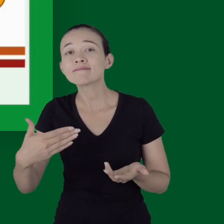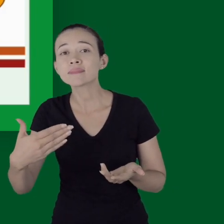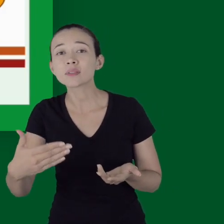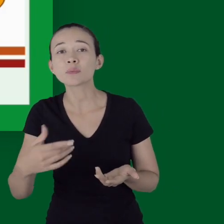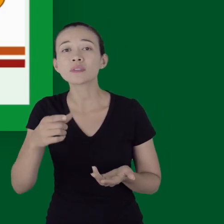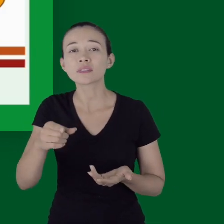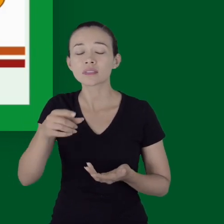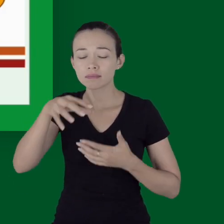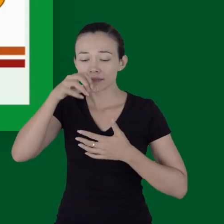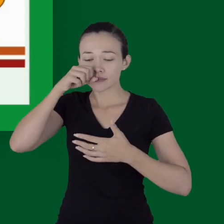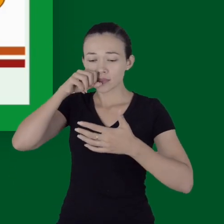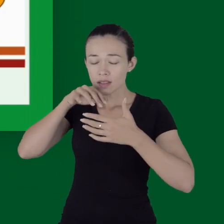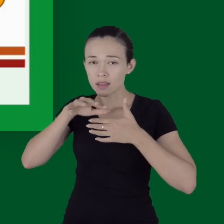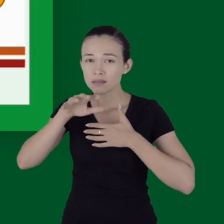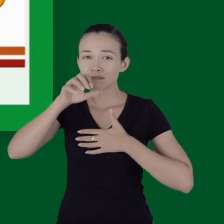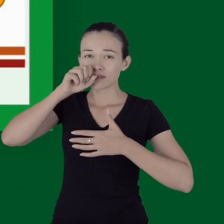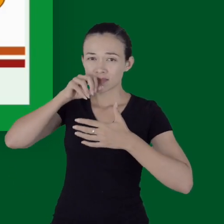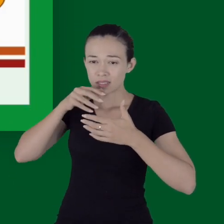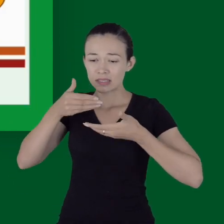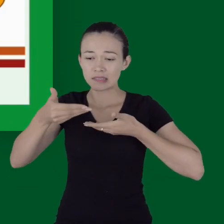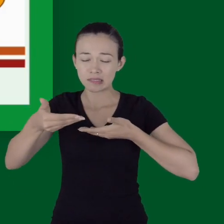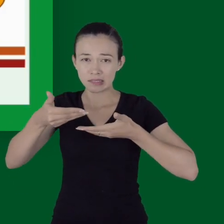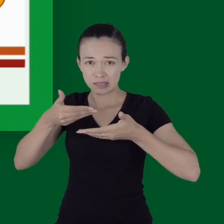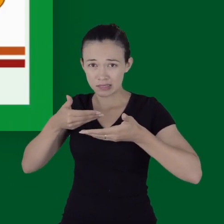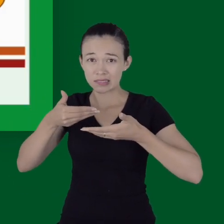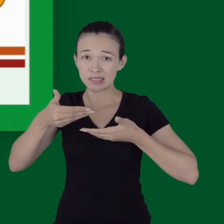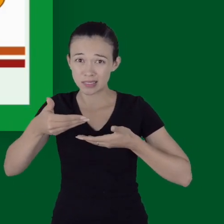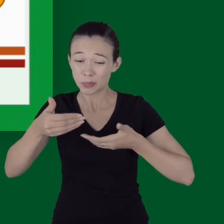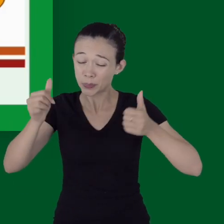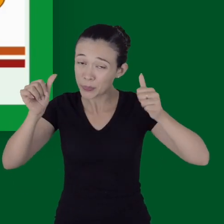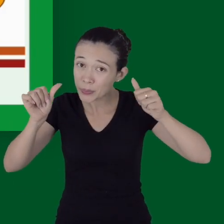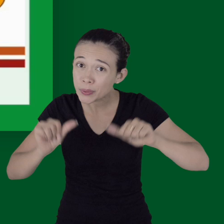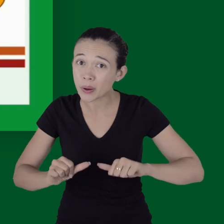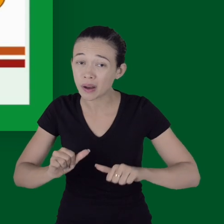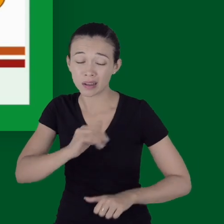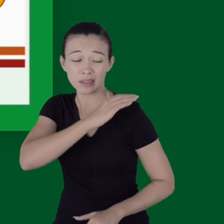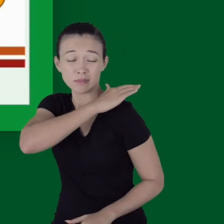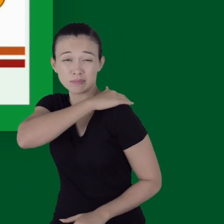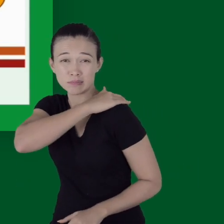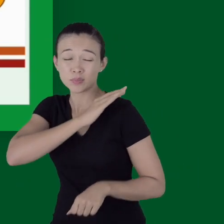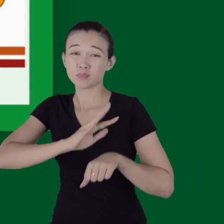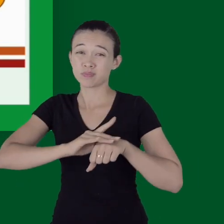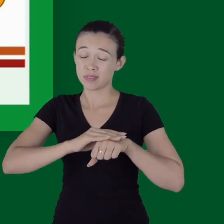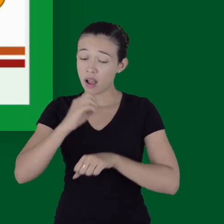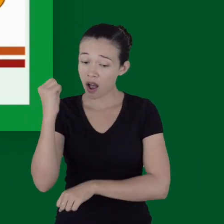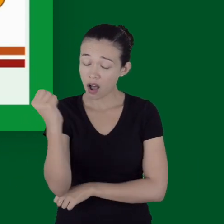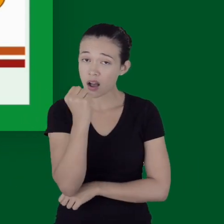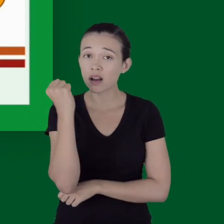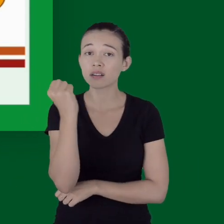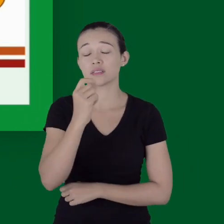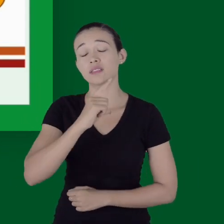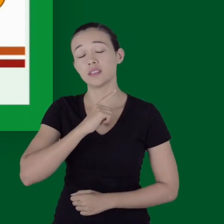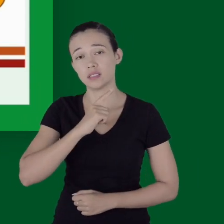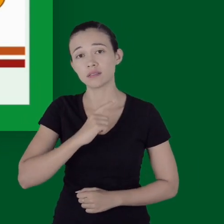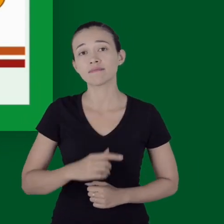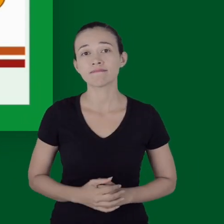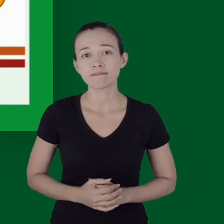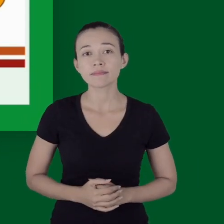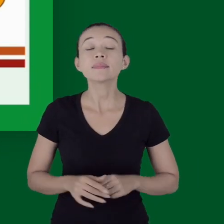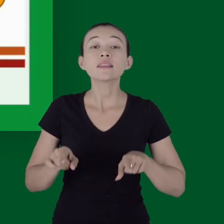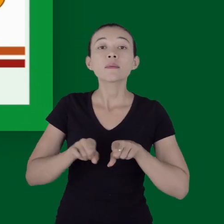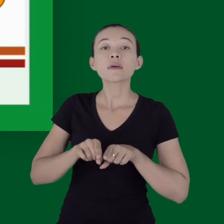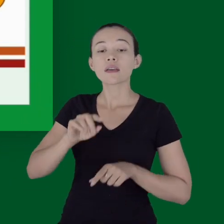intenso, prejudicando mais ainda a troca gasosa, né? E ocasionando pneumonias graves.